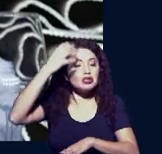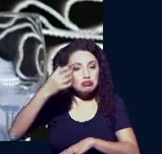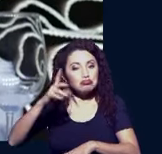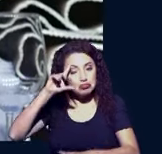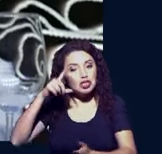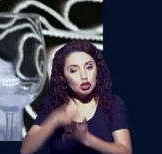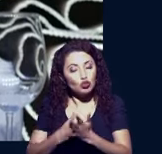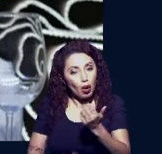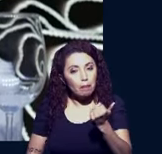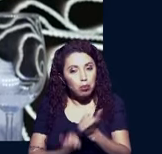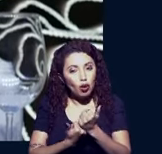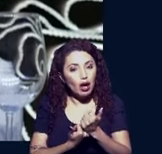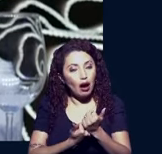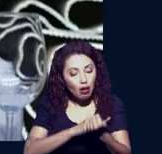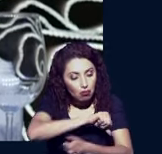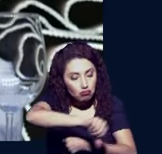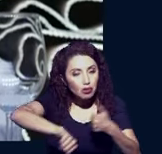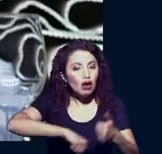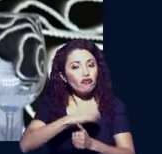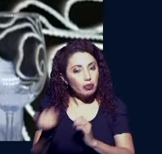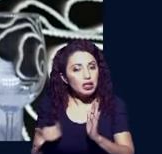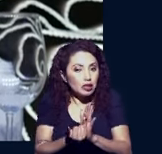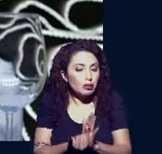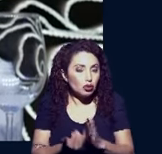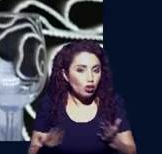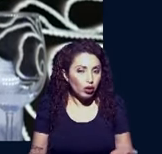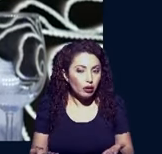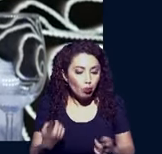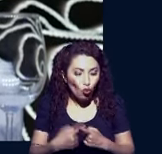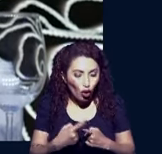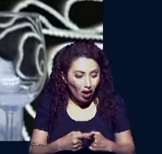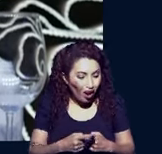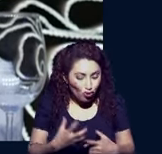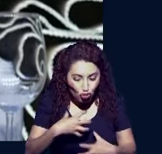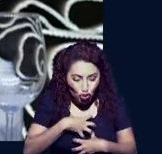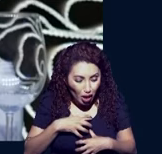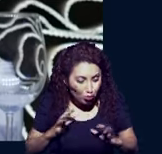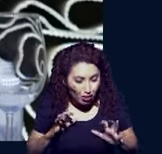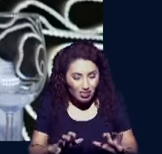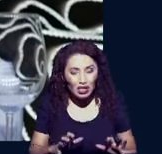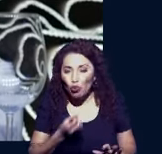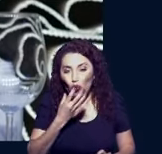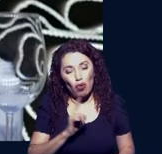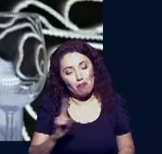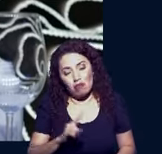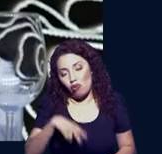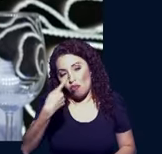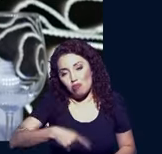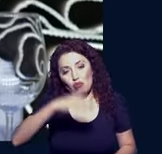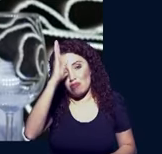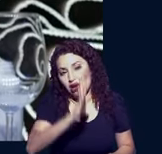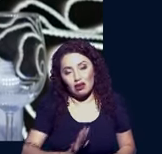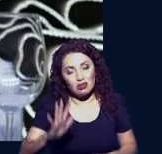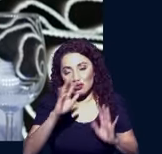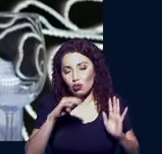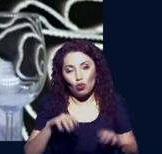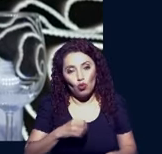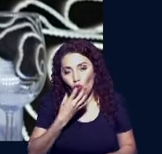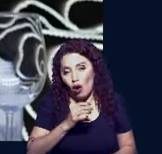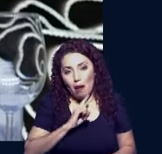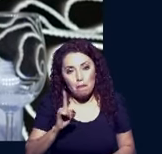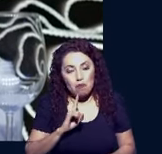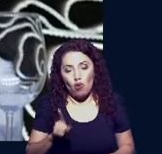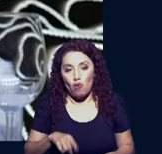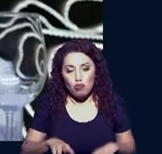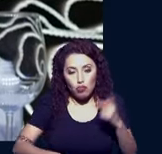nós sobrevivemos nele eh não é bom pro Brasil não é bom para pra população brasileira não é bom tributar como